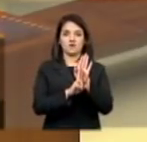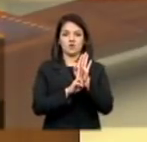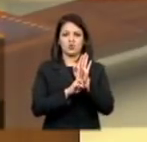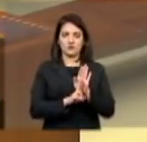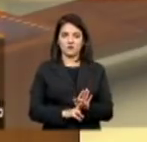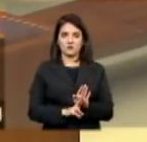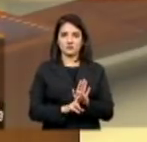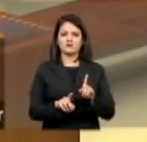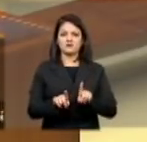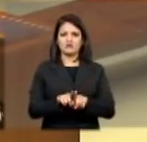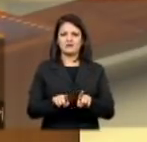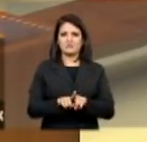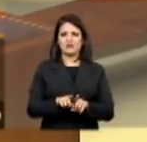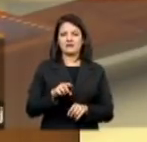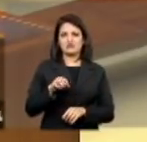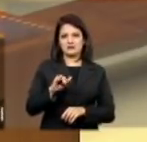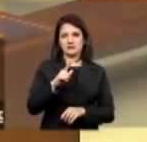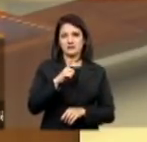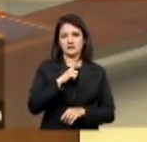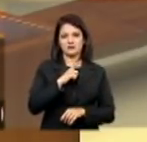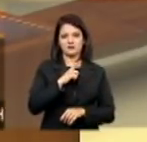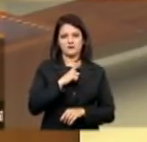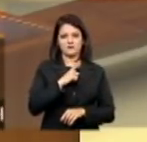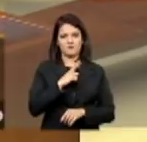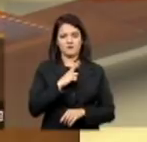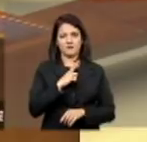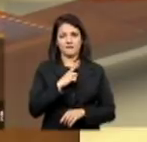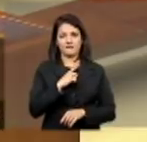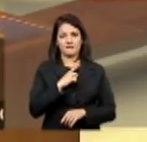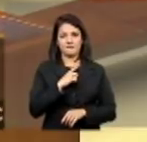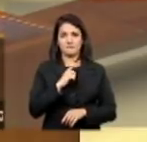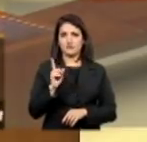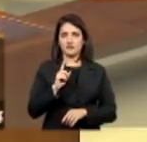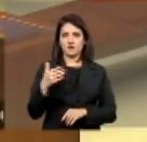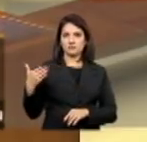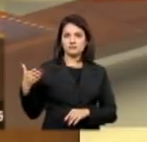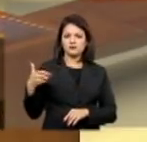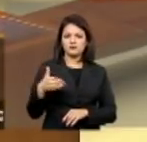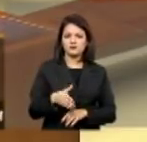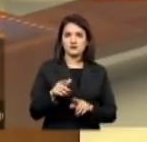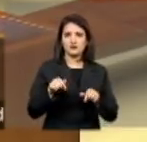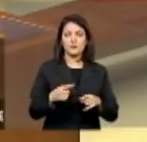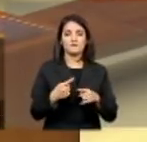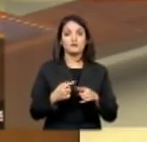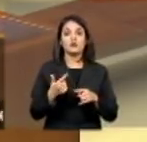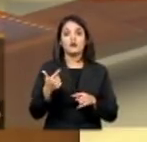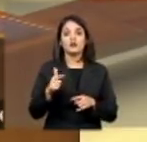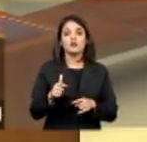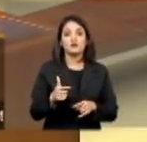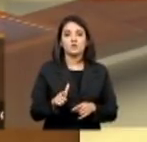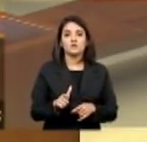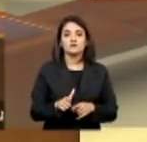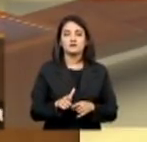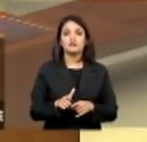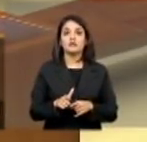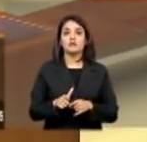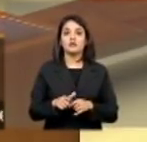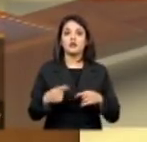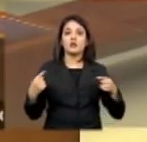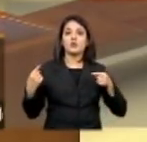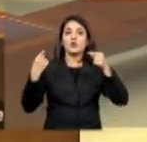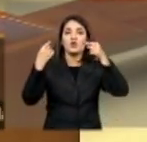houvesse nesse caso não viria esta corte o ter uma violação direta à constituição